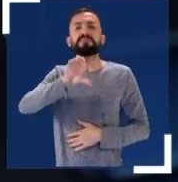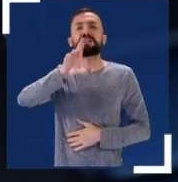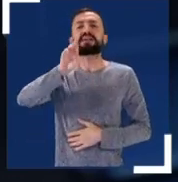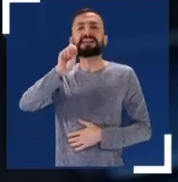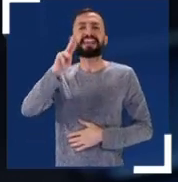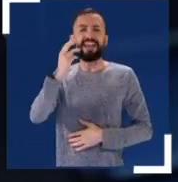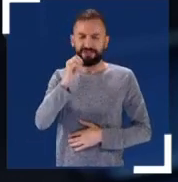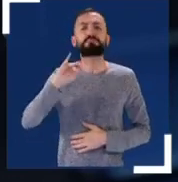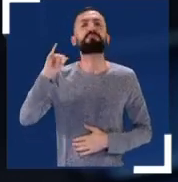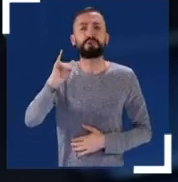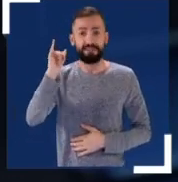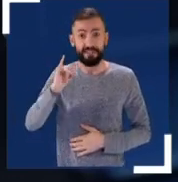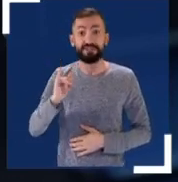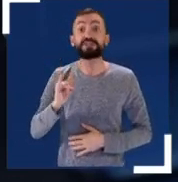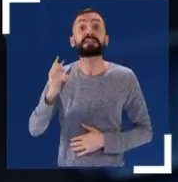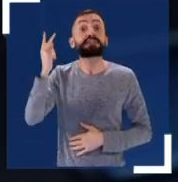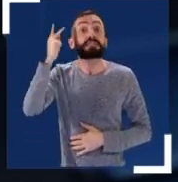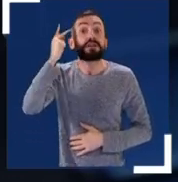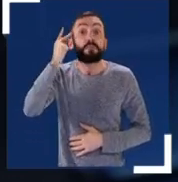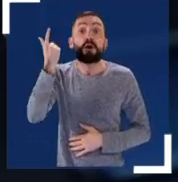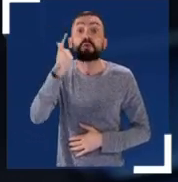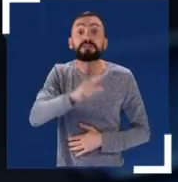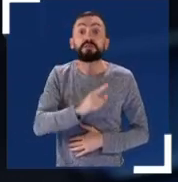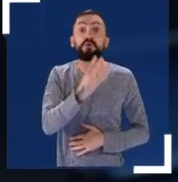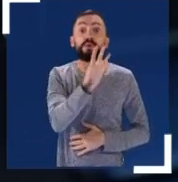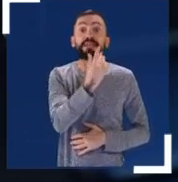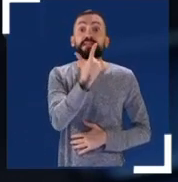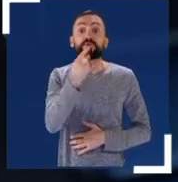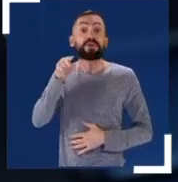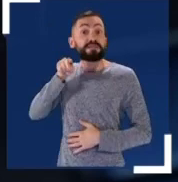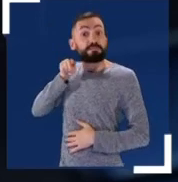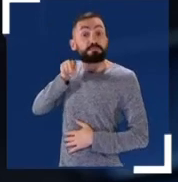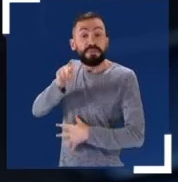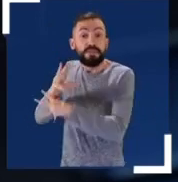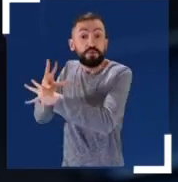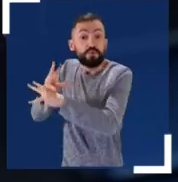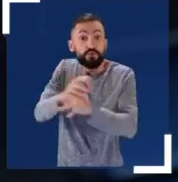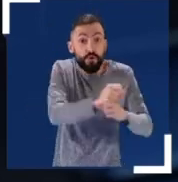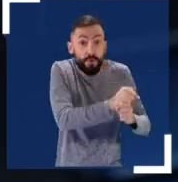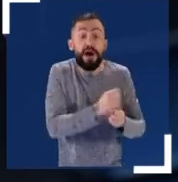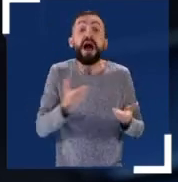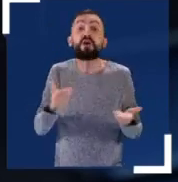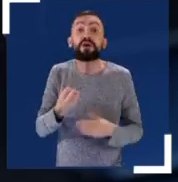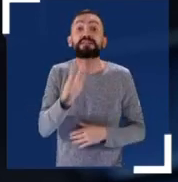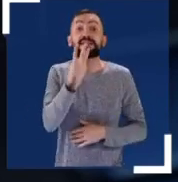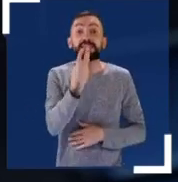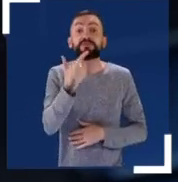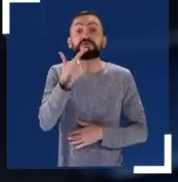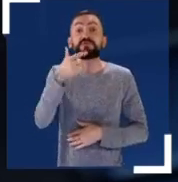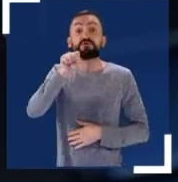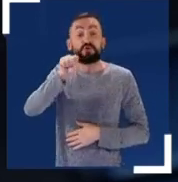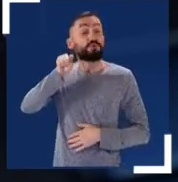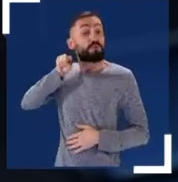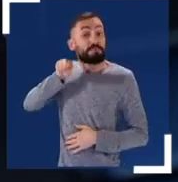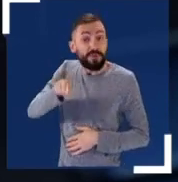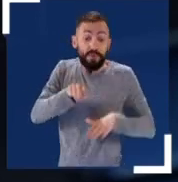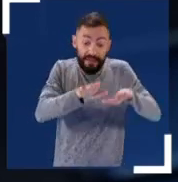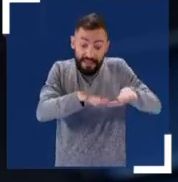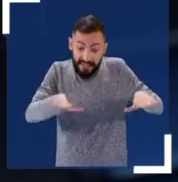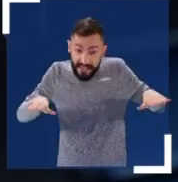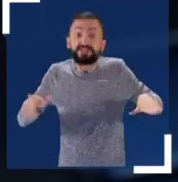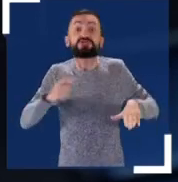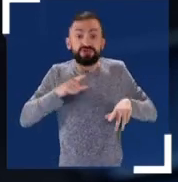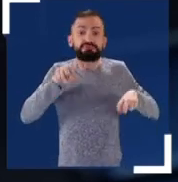Nós aqui em São Paulo fizemos 42 mil creches e hoje nós temos 328 mil crianças que